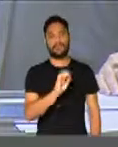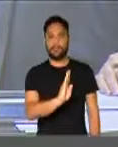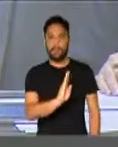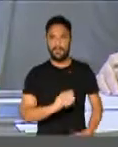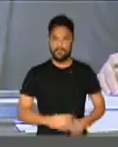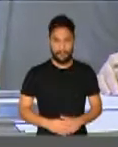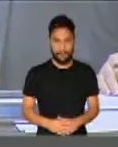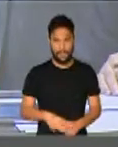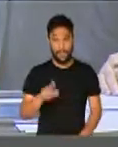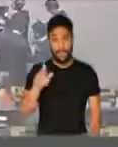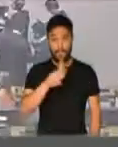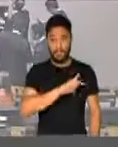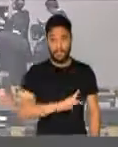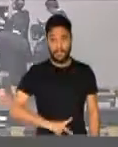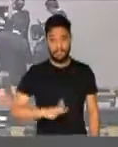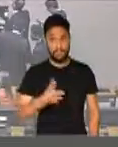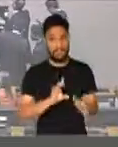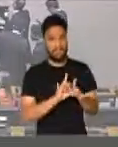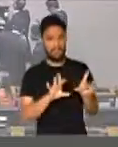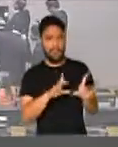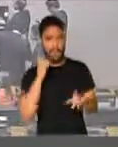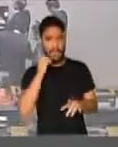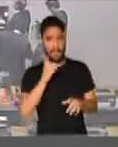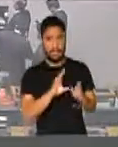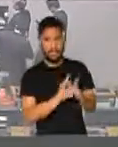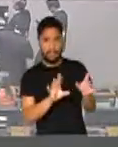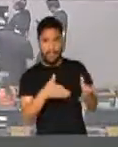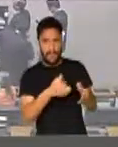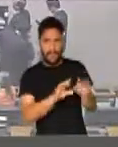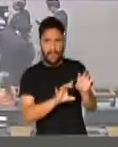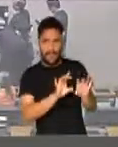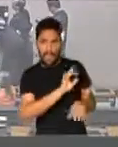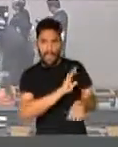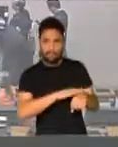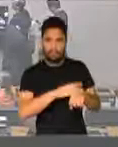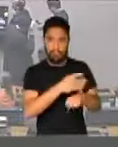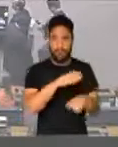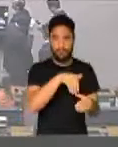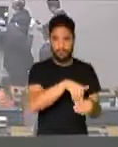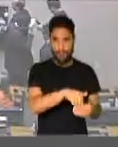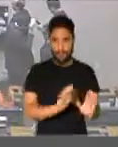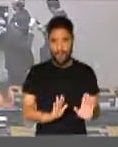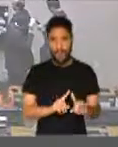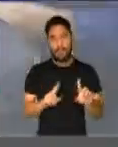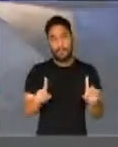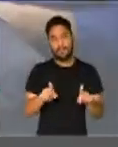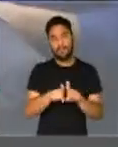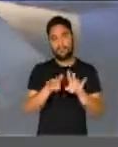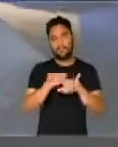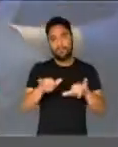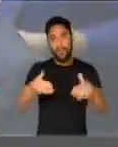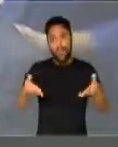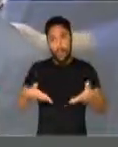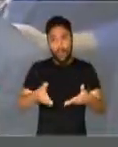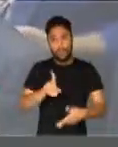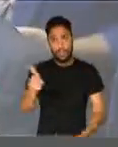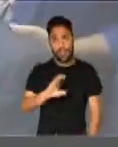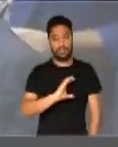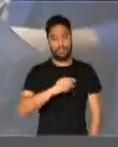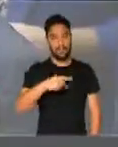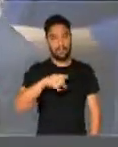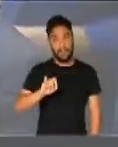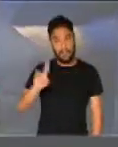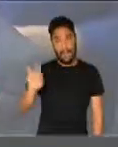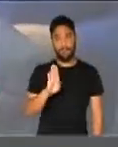PSB. É, presidente, PSB libera a bancada, mas eu aproveito também aqui para registrar. Hoje nós tivemos na